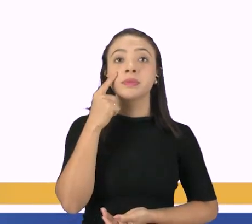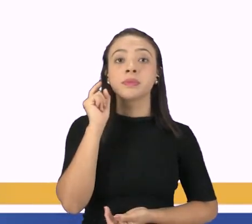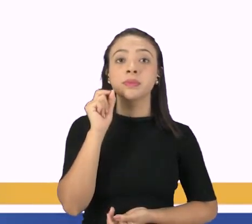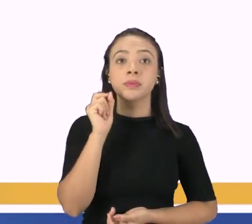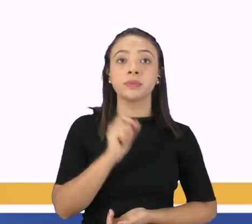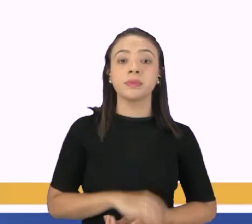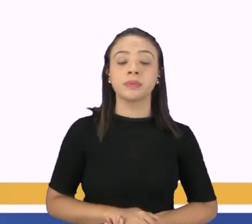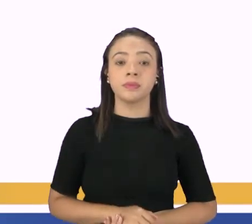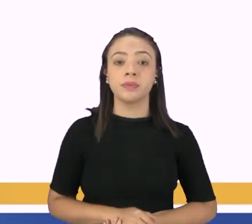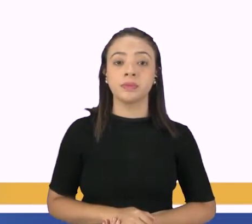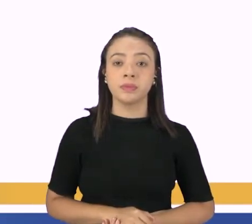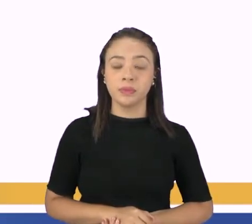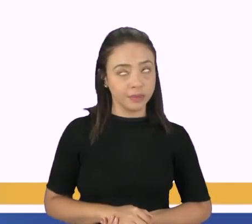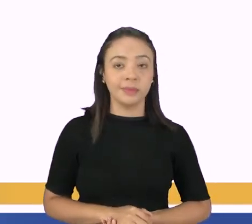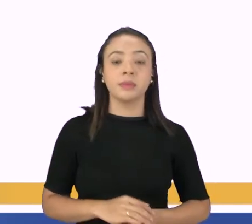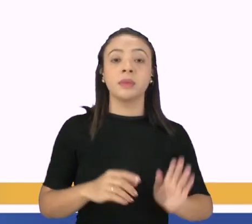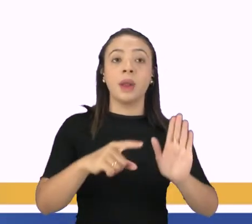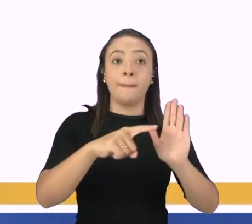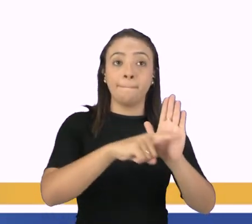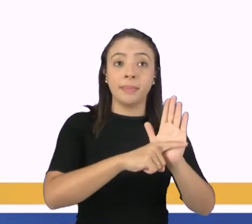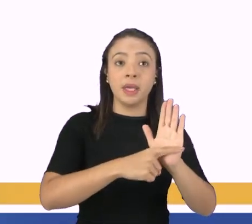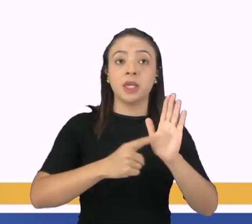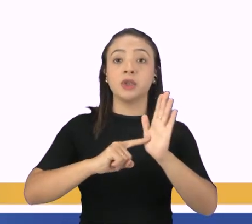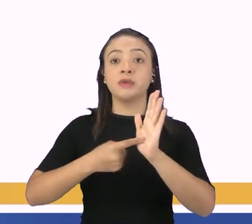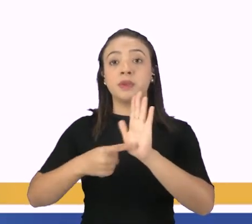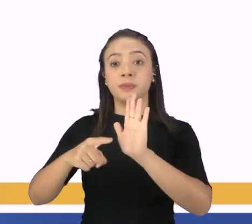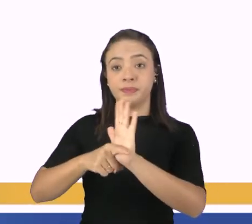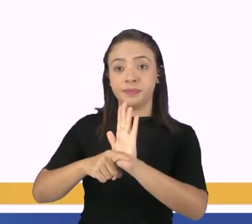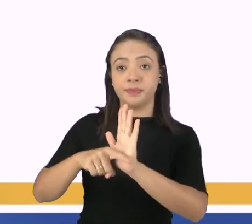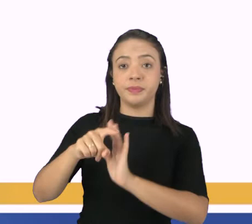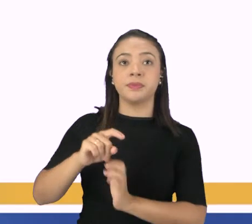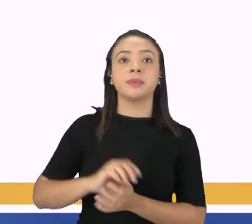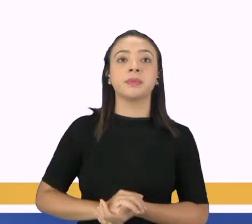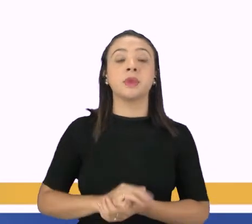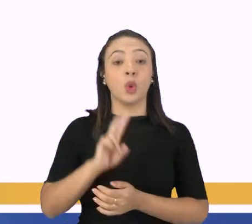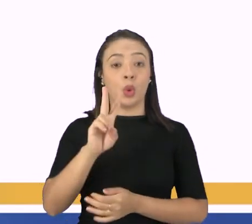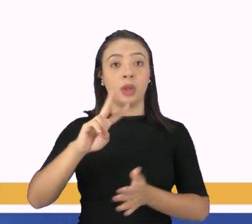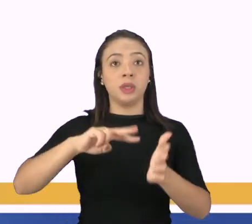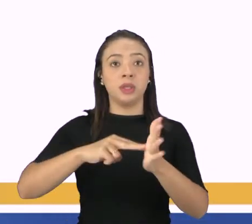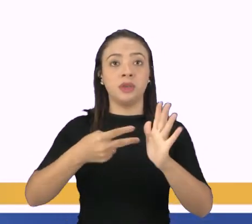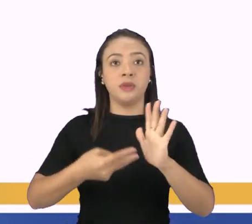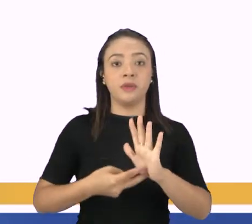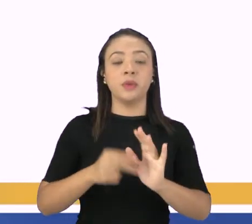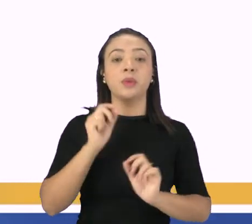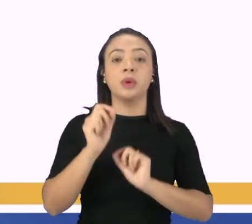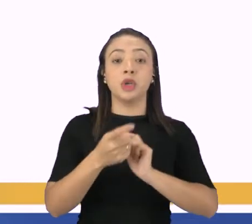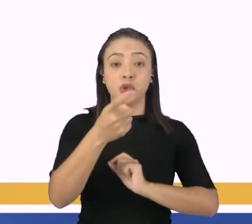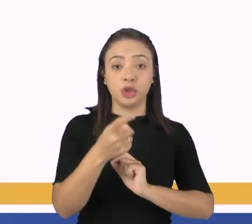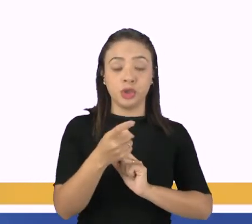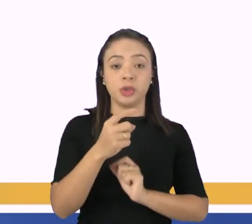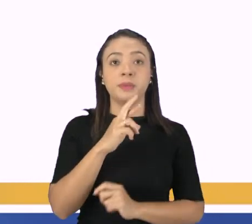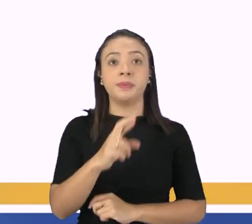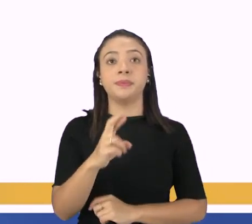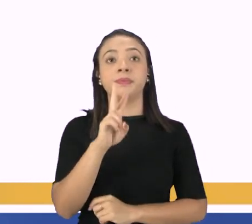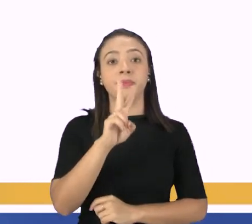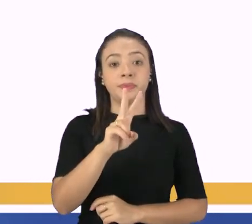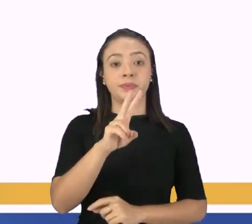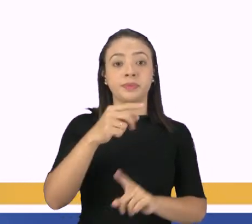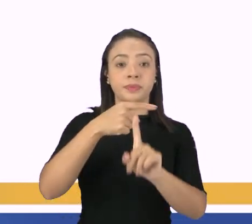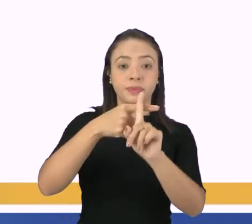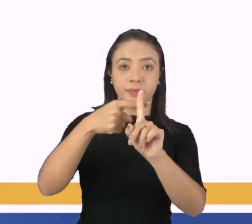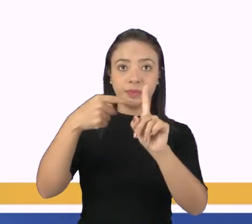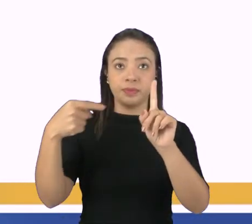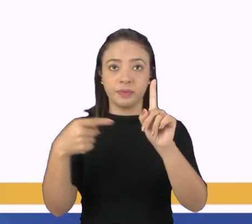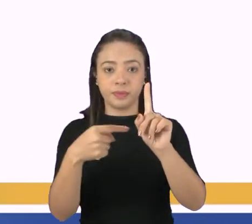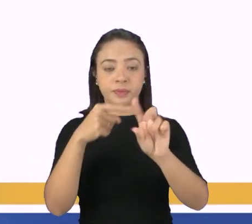que menos 2 é igual a 2 positivo, então temos x igual a 2 positivo, mais ou menos raiz quadrada